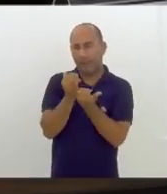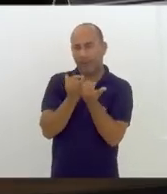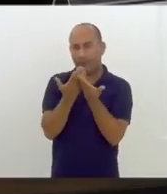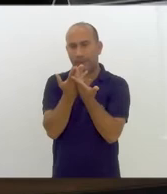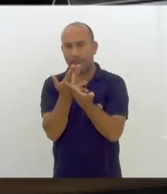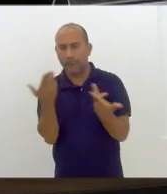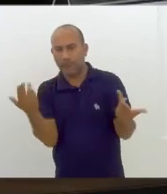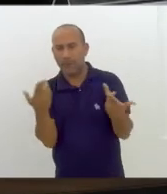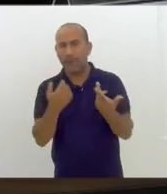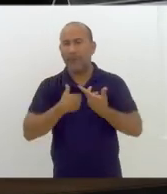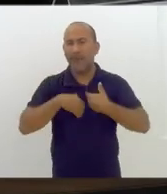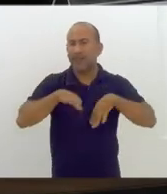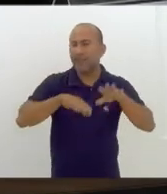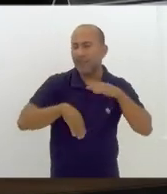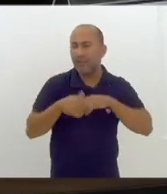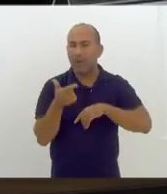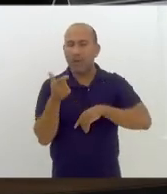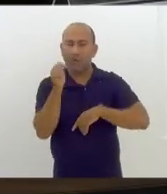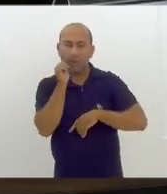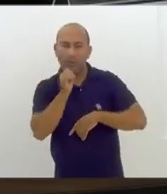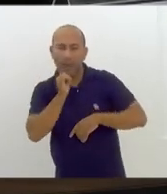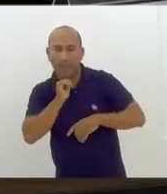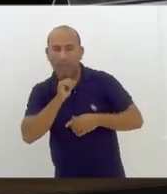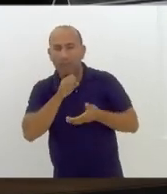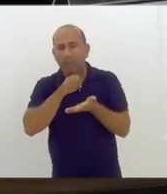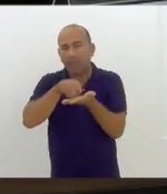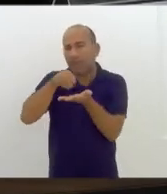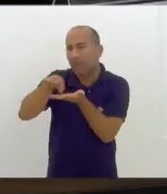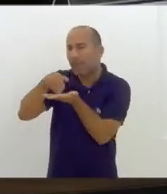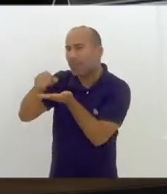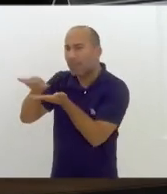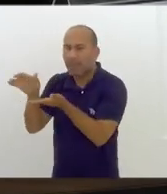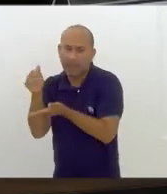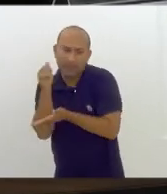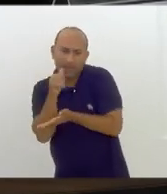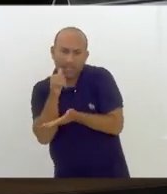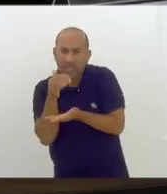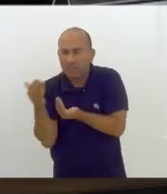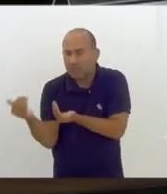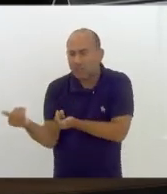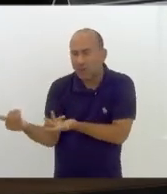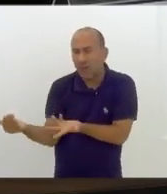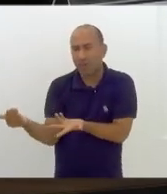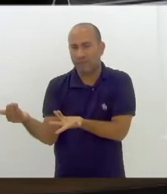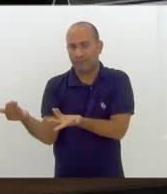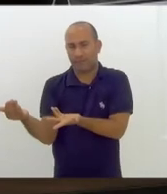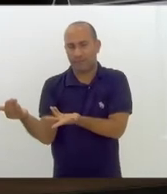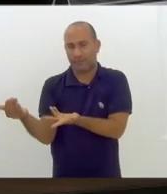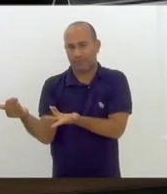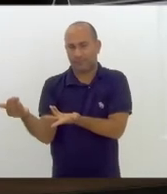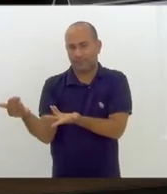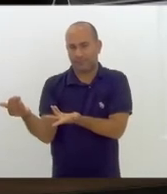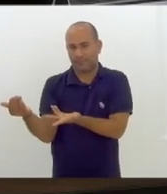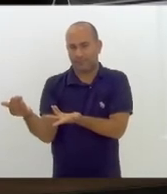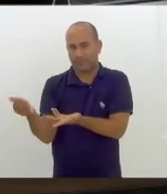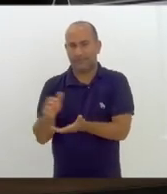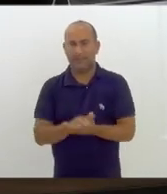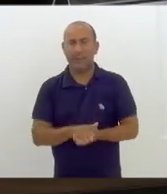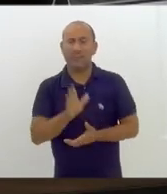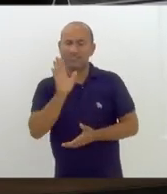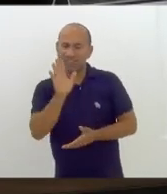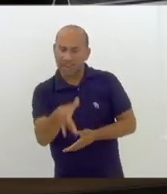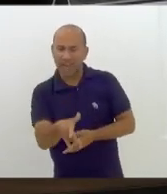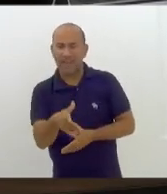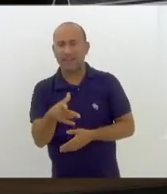vezes compartilham fotos de outras mulheres, fotos de meninas, não é? Que já